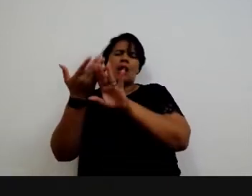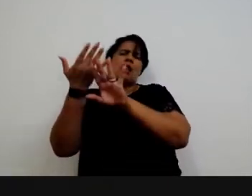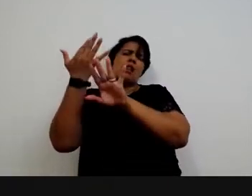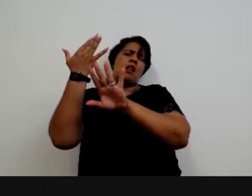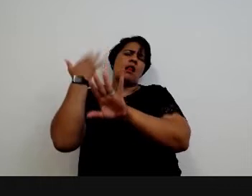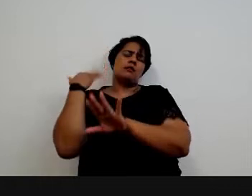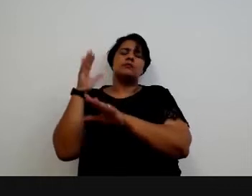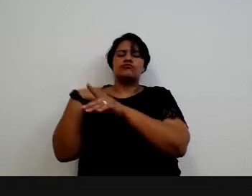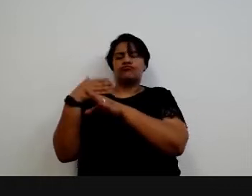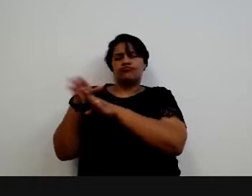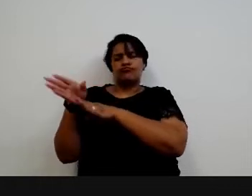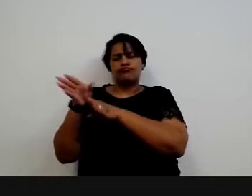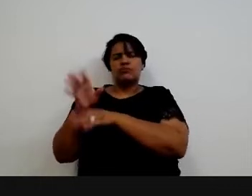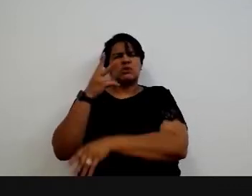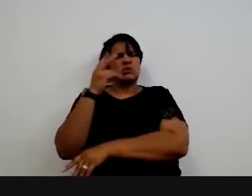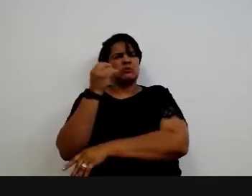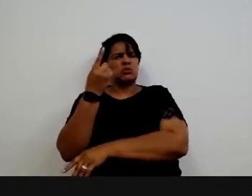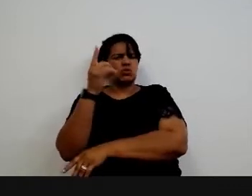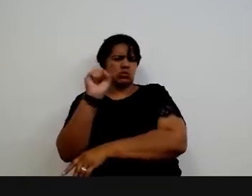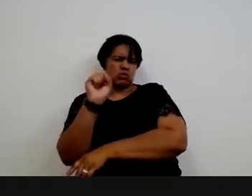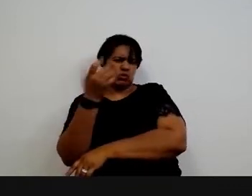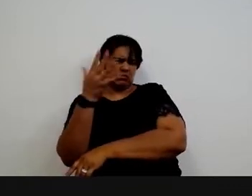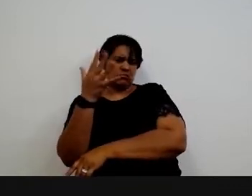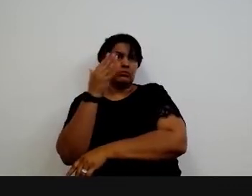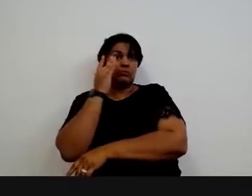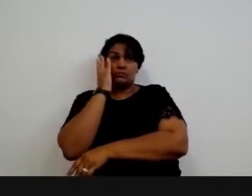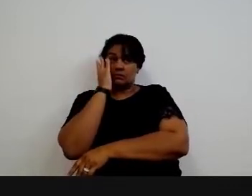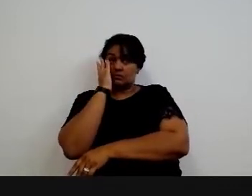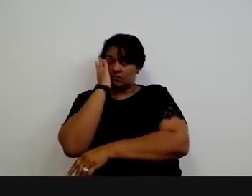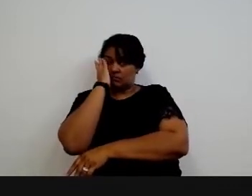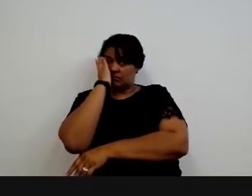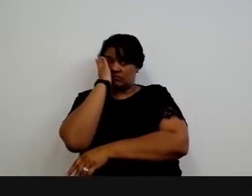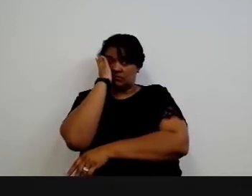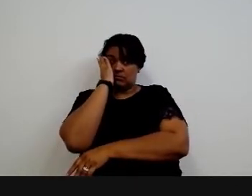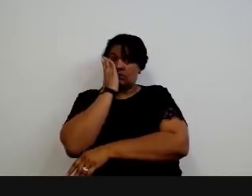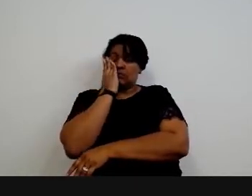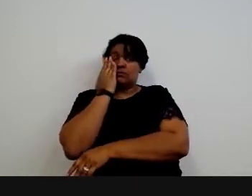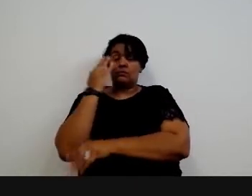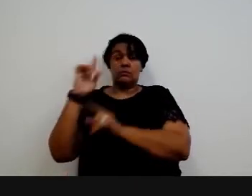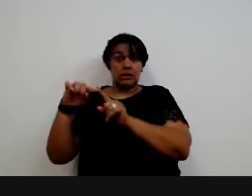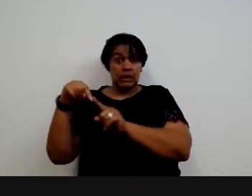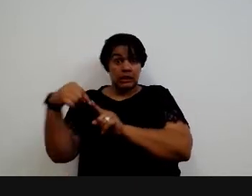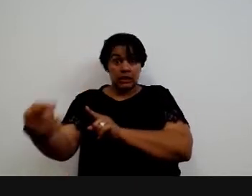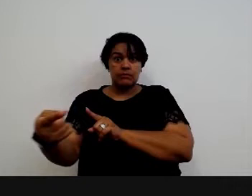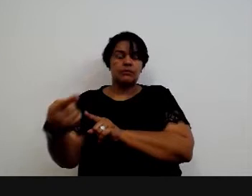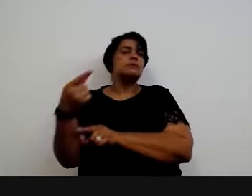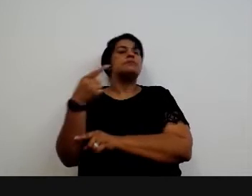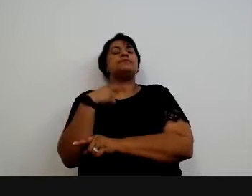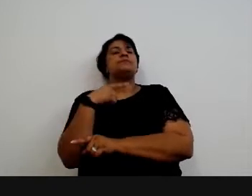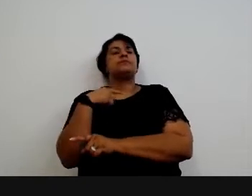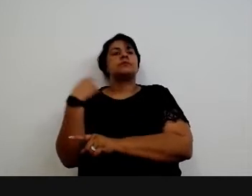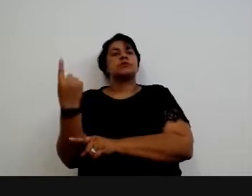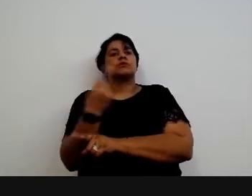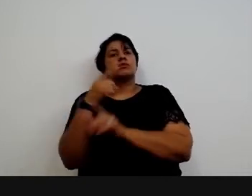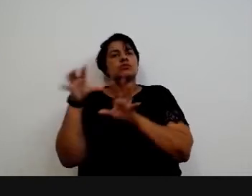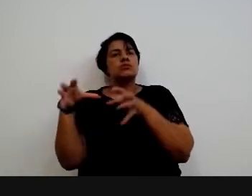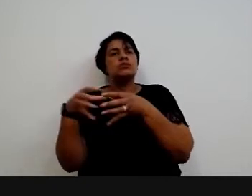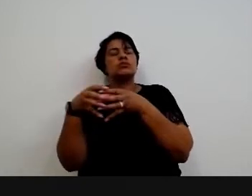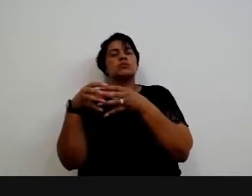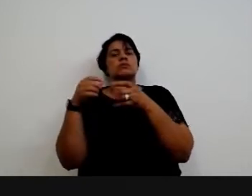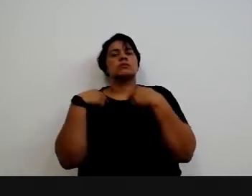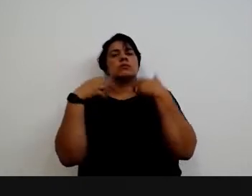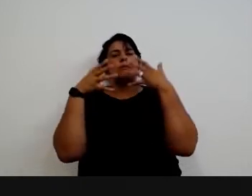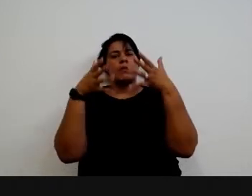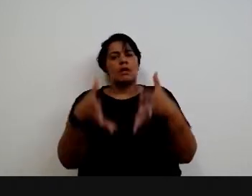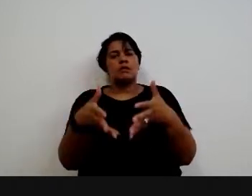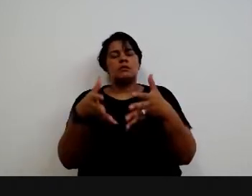lá, eu acredito que em 2018, 2019. Então, a partir disso também, criei depois o Legisla Jovem, junto também com amigos que